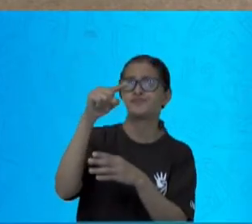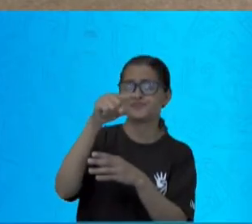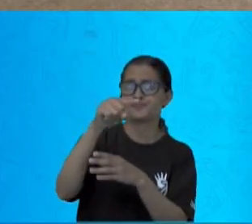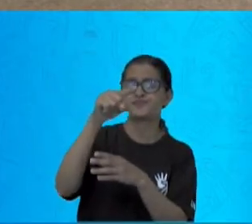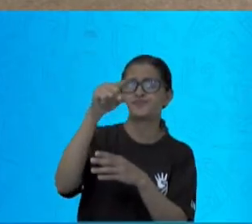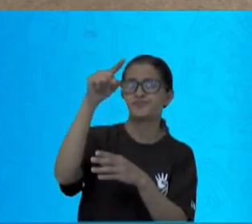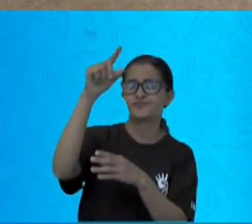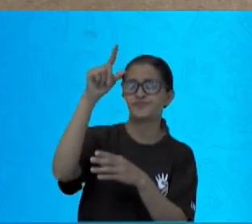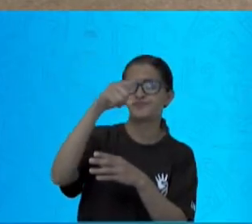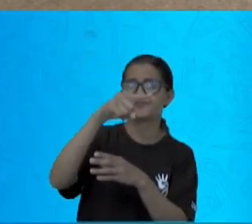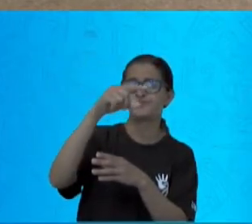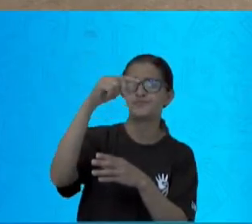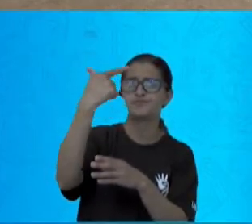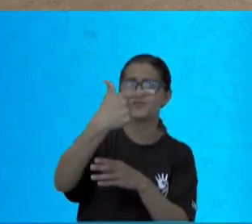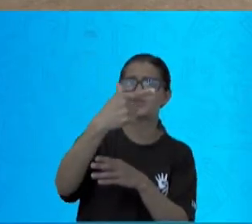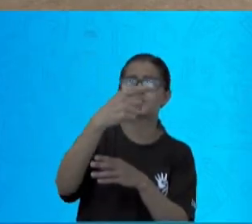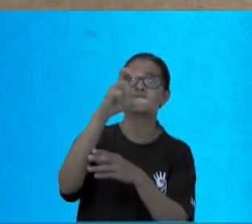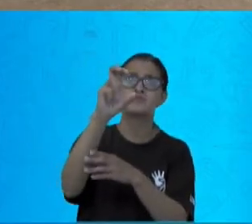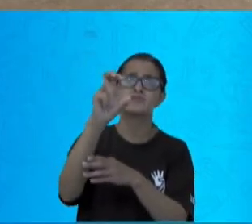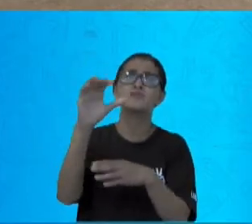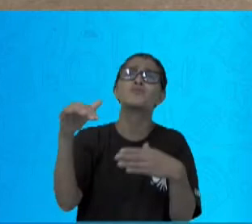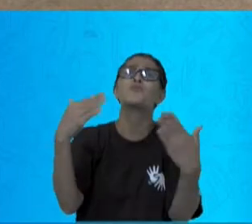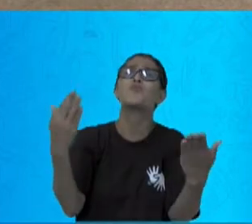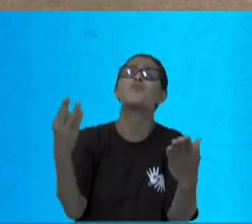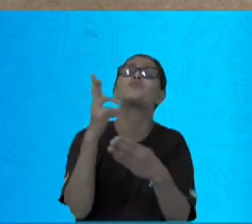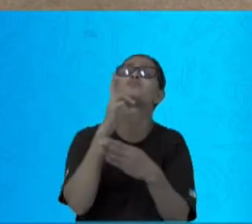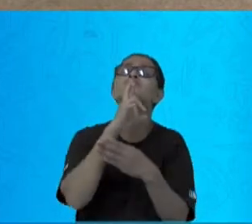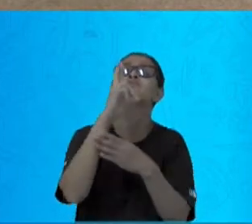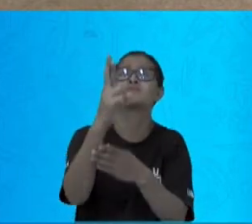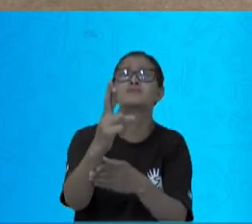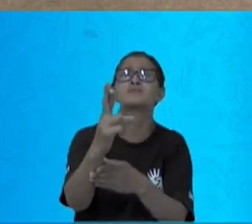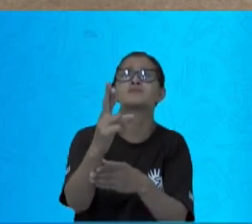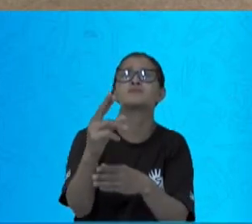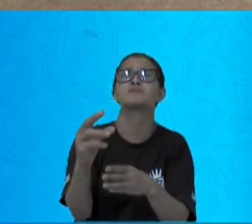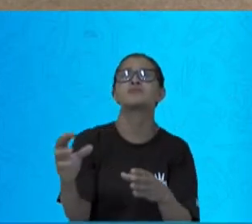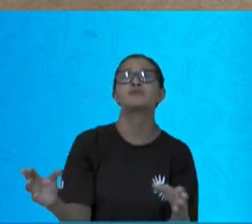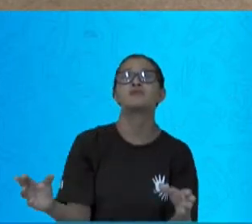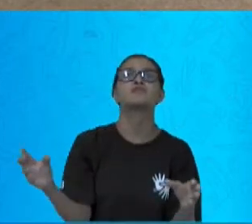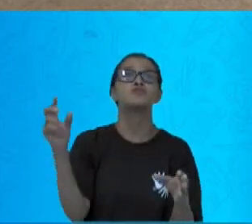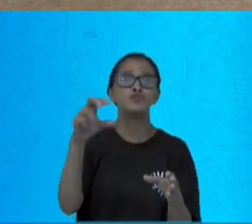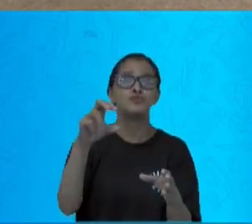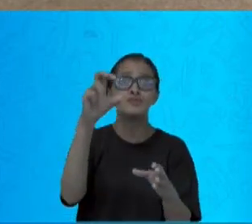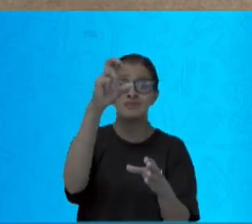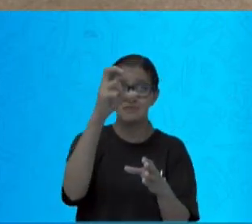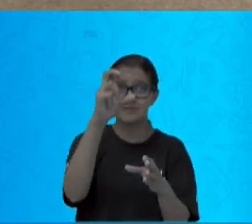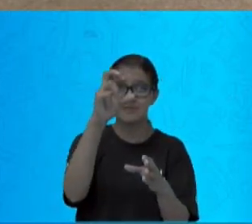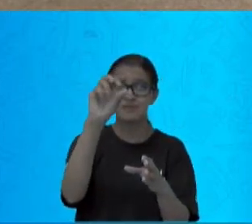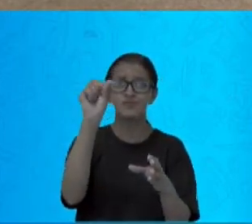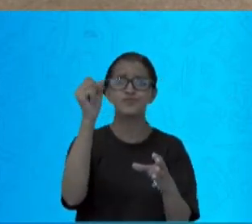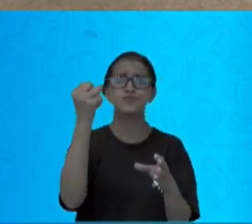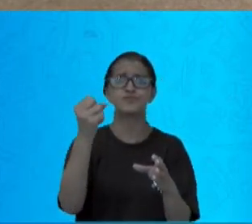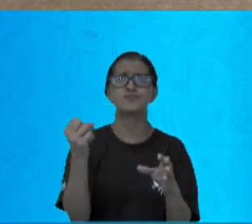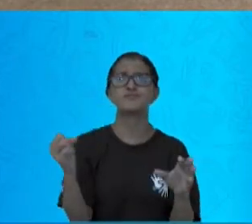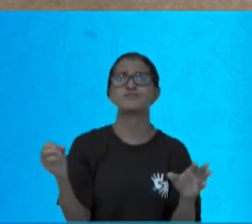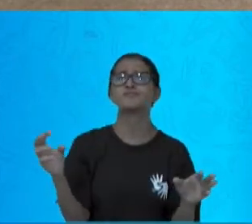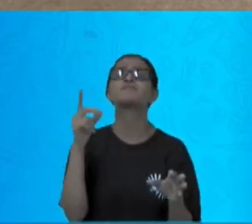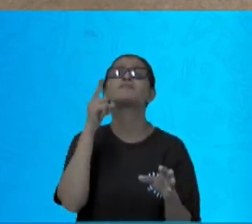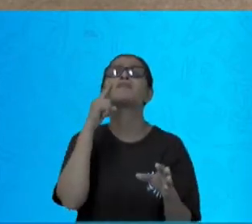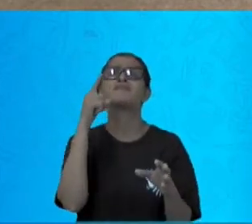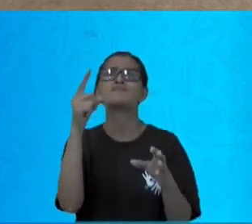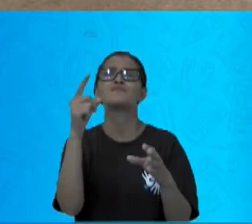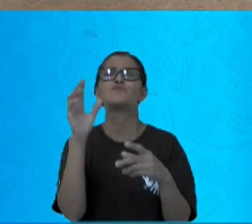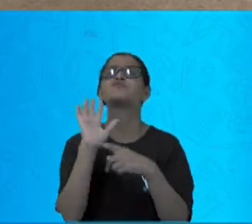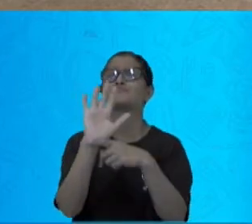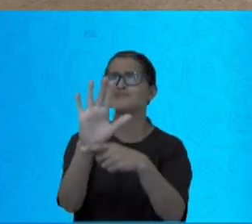Porque 5 oitavos é 5 vezes 5 vezes 5 vezes 5, 8 vezes. Mas eu já tenho o valor de 5 sétimos. Eu vou até pôr uma justificativa aqui para